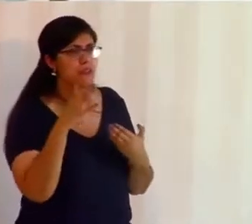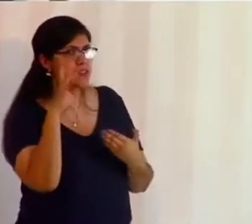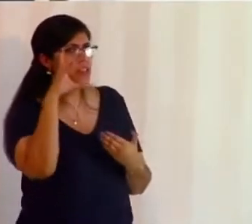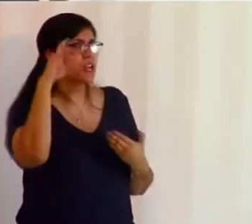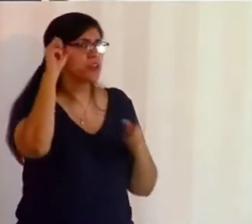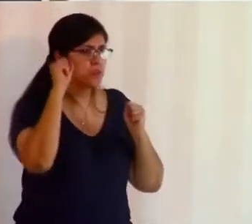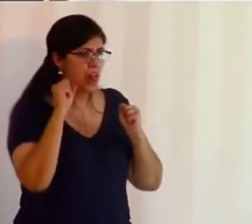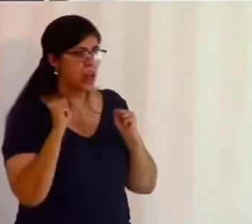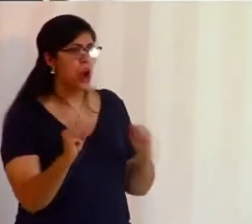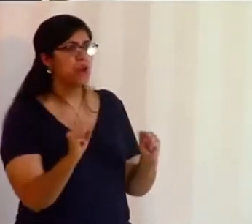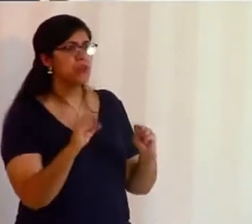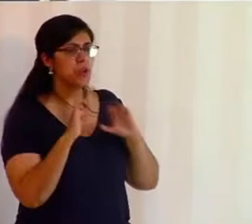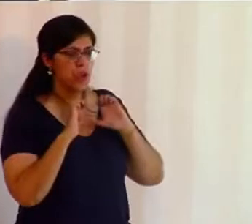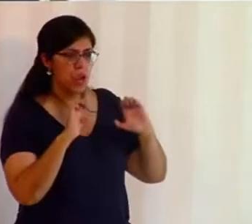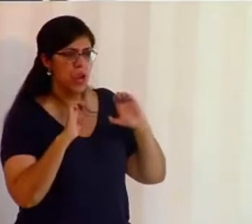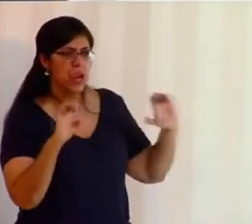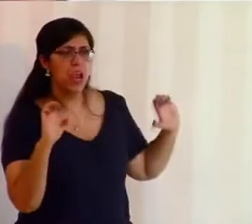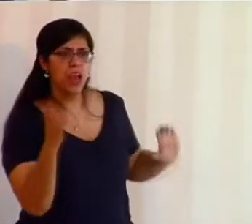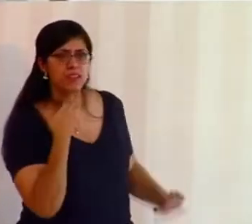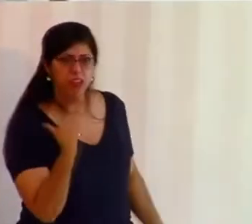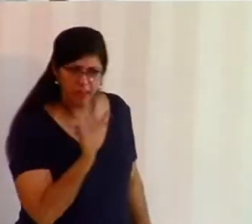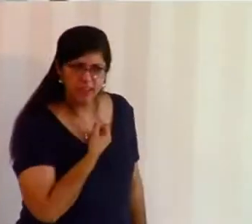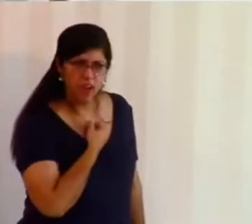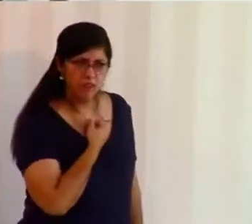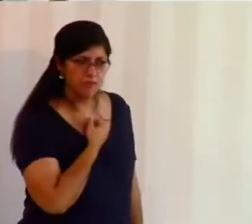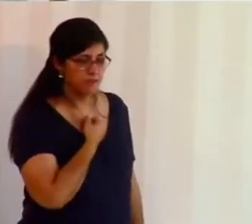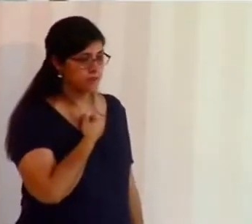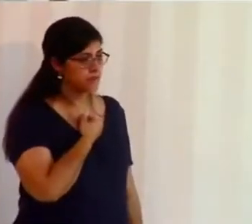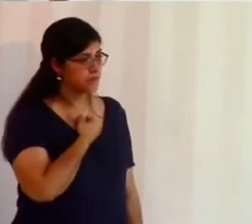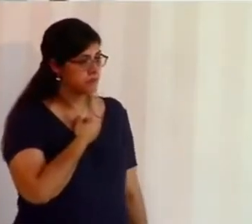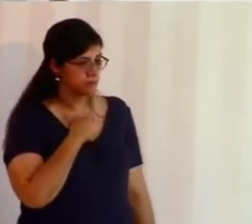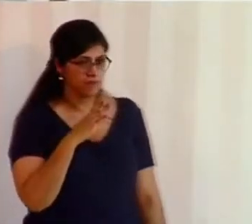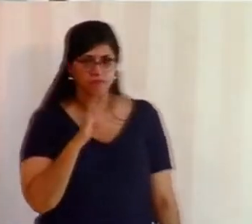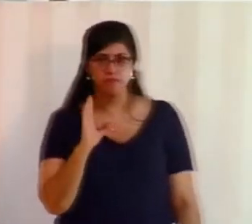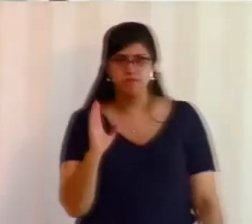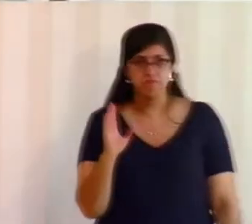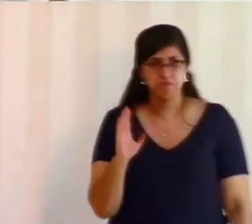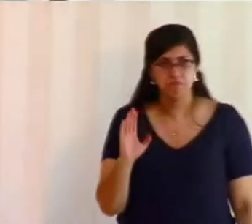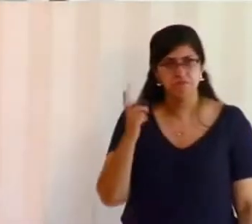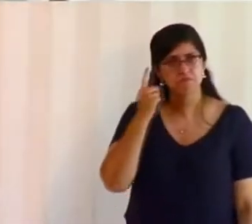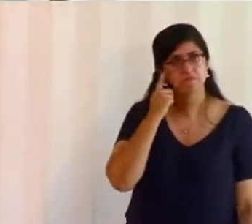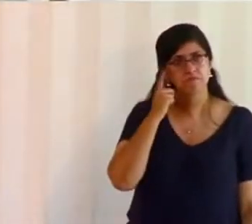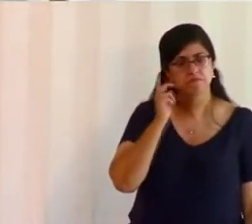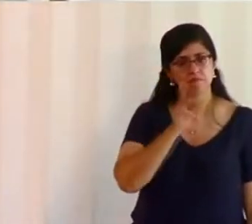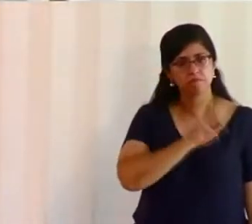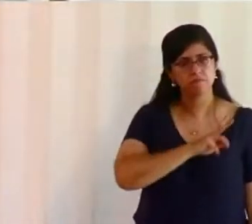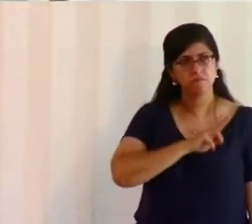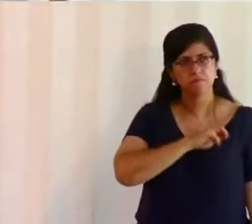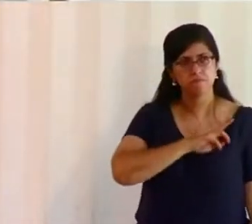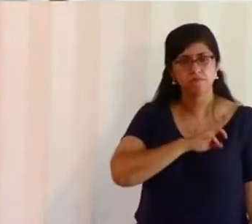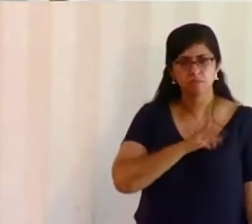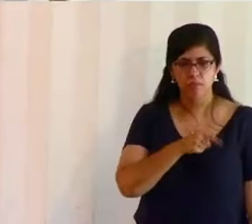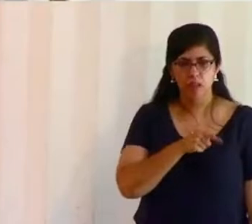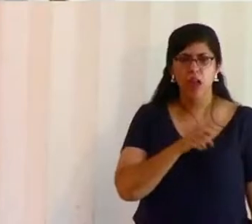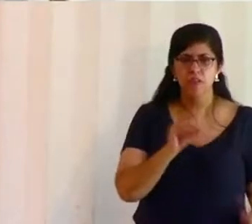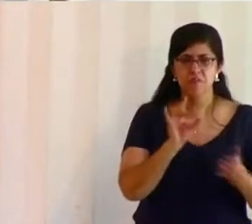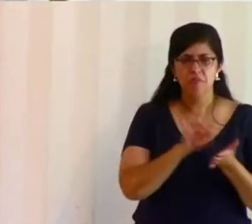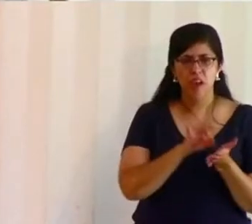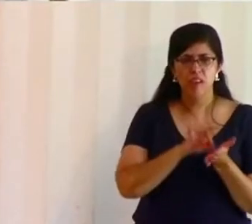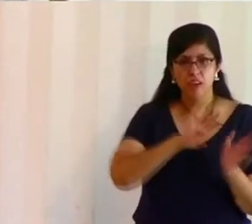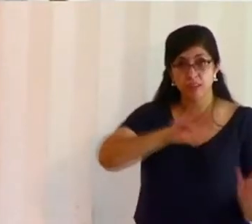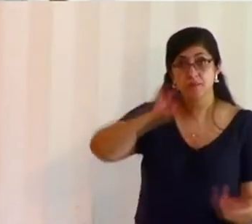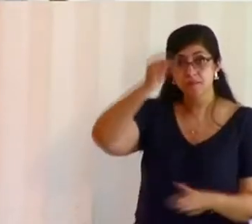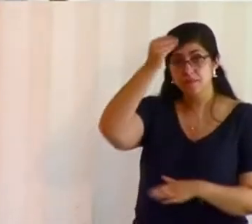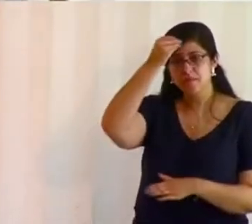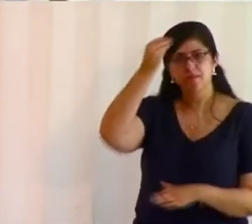salvação. Algum problema com essa declaração? Paulo e os seus companheiros eram ou não eram servos